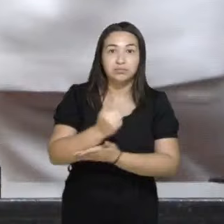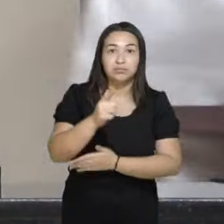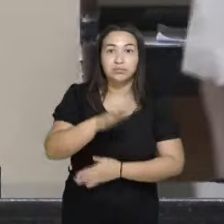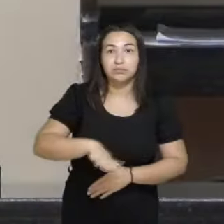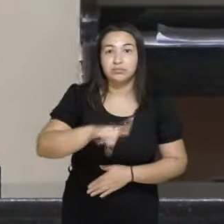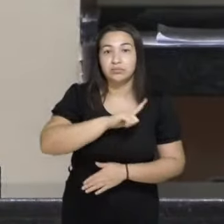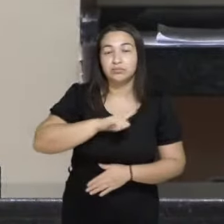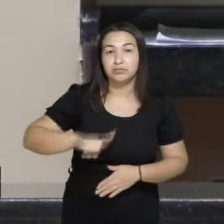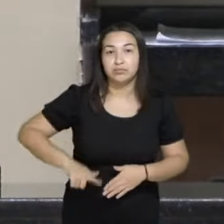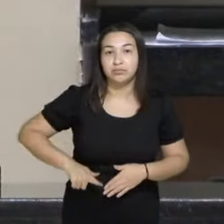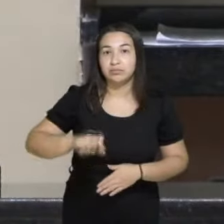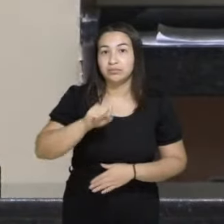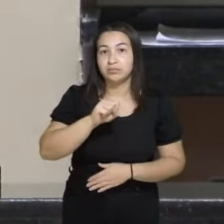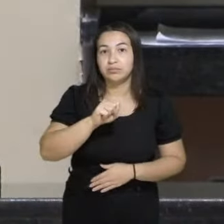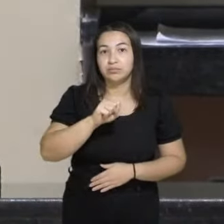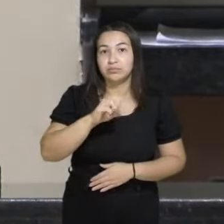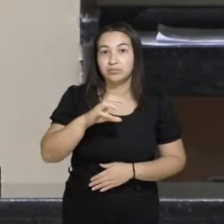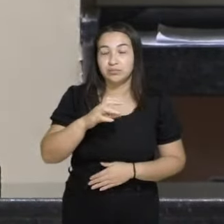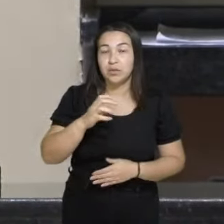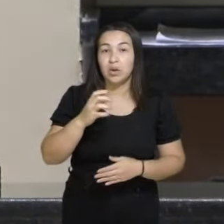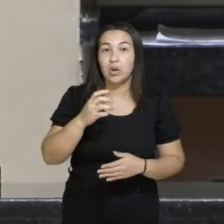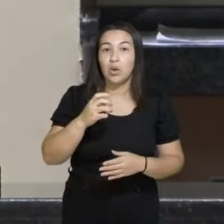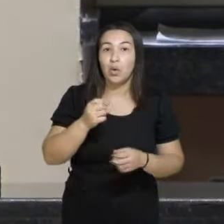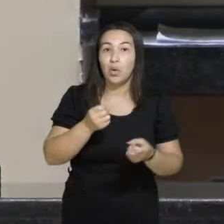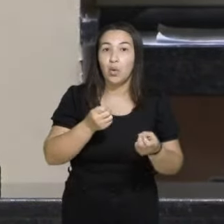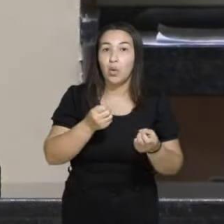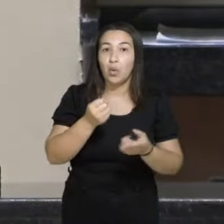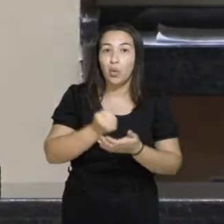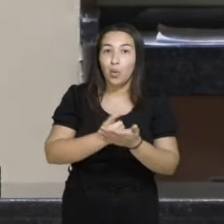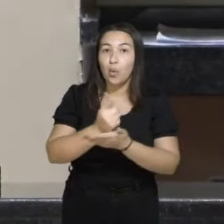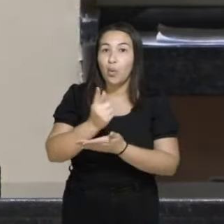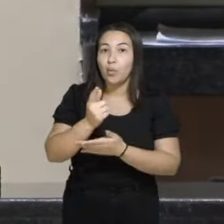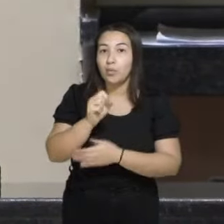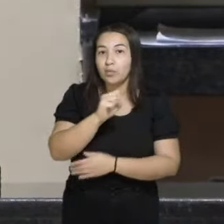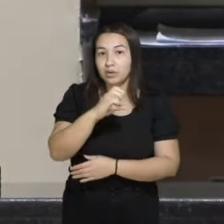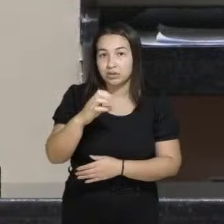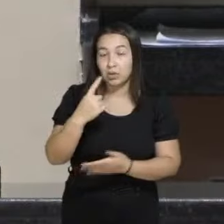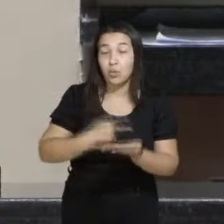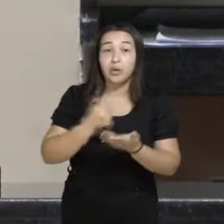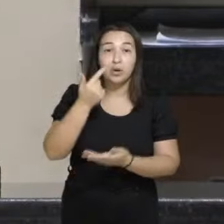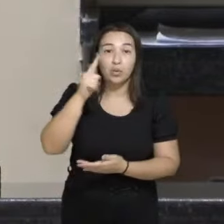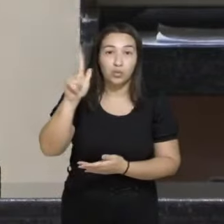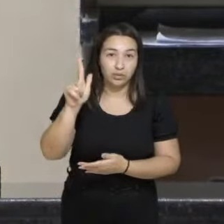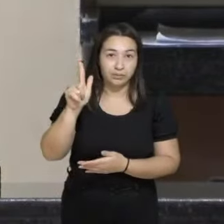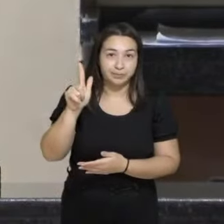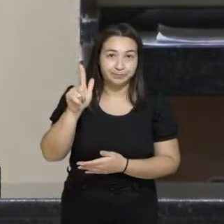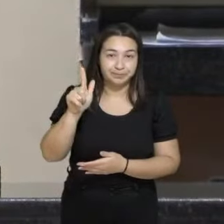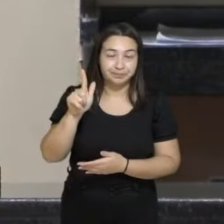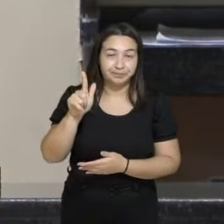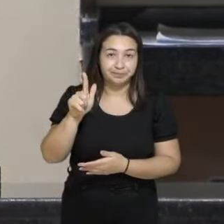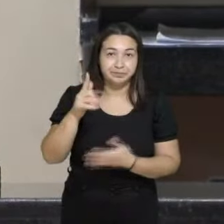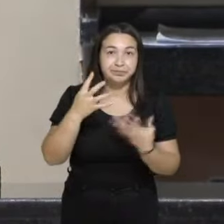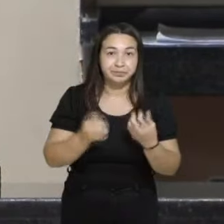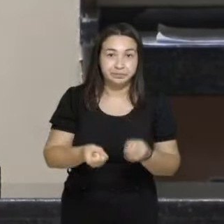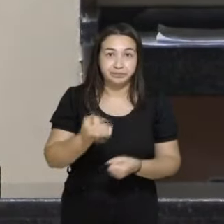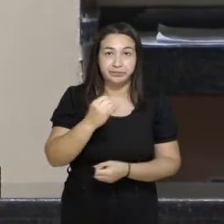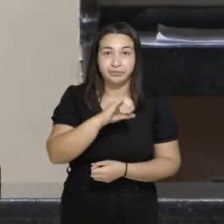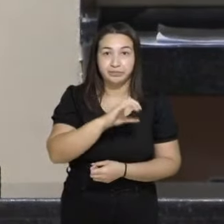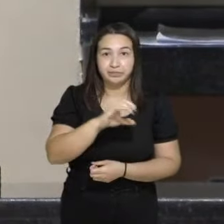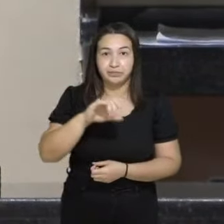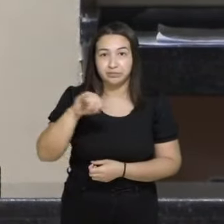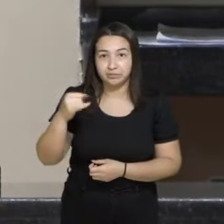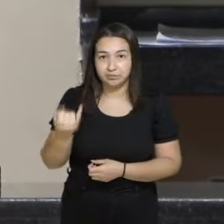Santa Catarina, Programa Compras SC, e estabelece outras providências, com pareceres favoráveis das comissões de